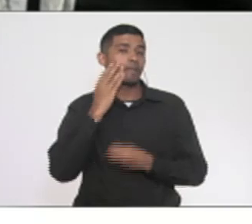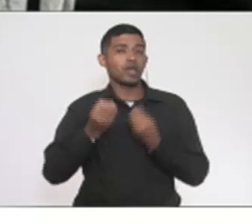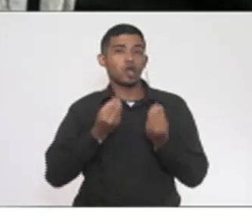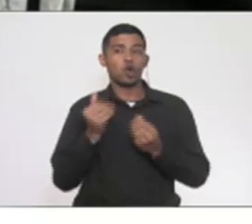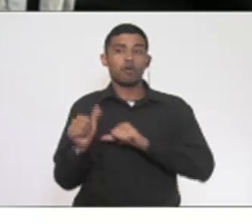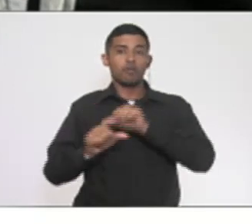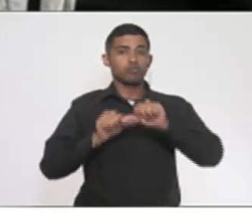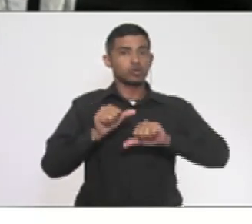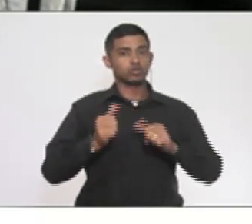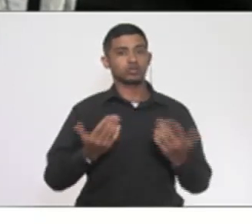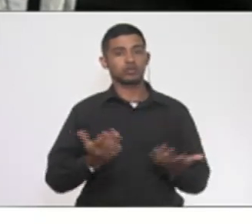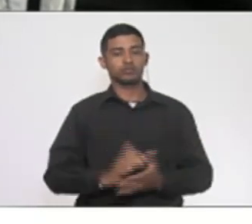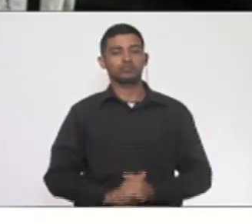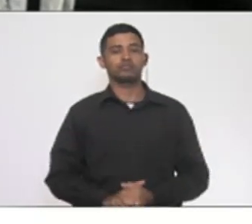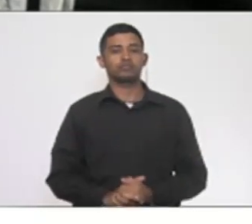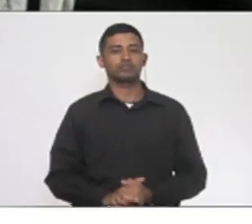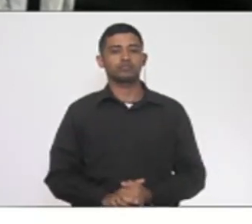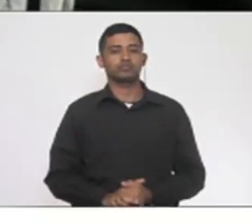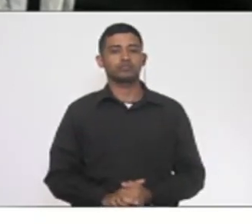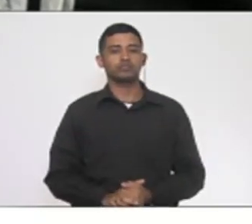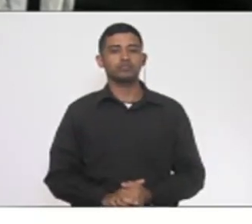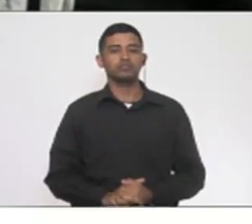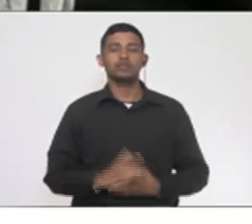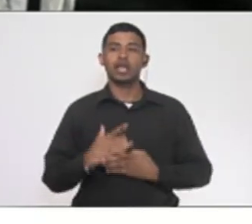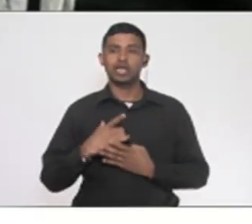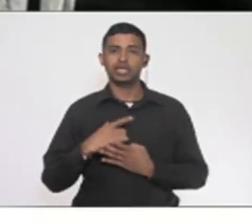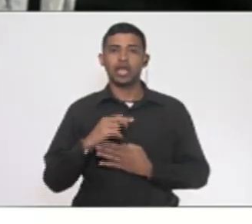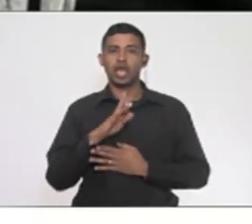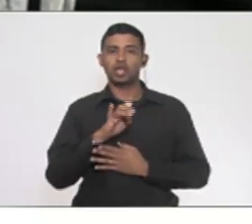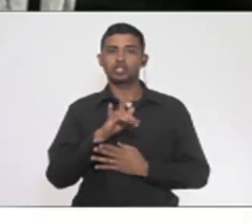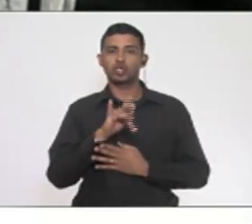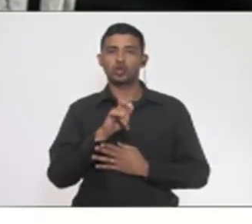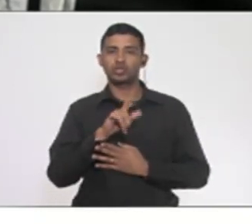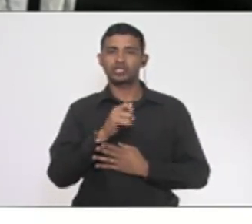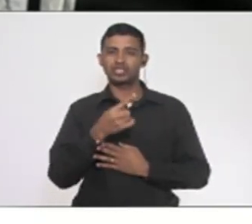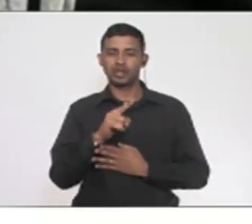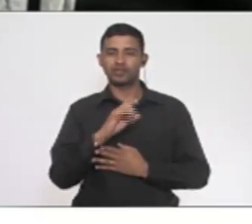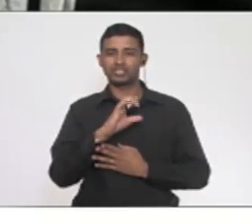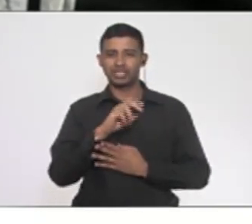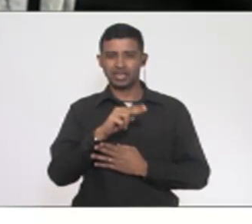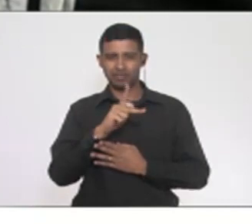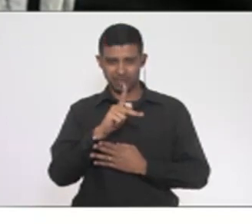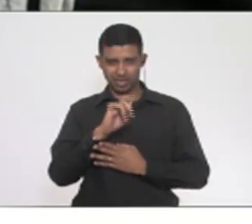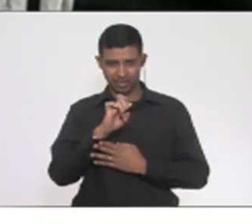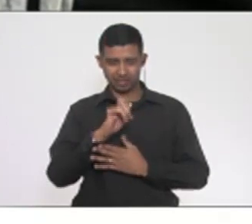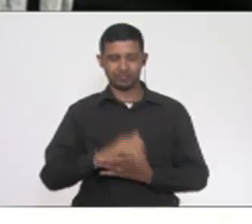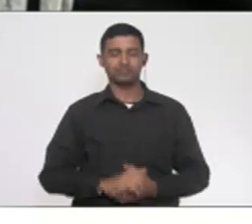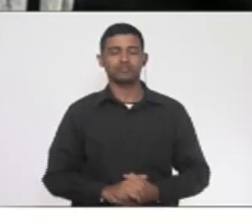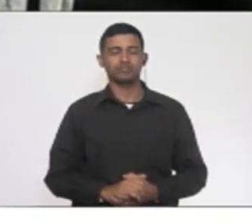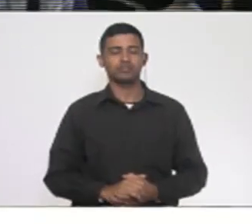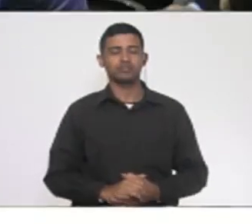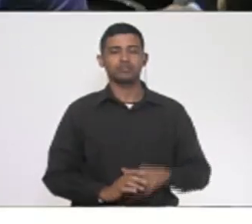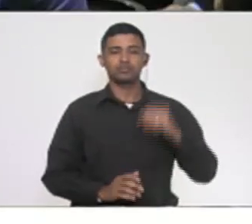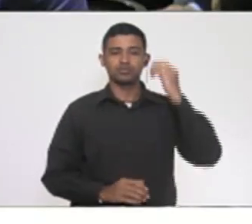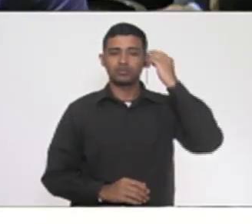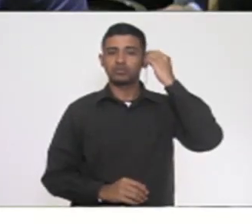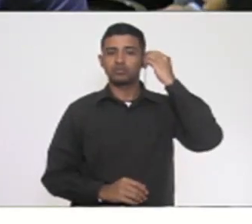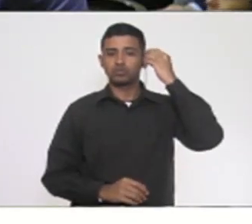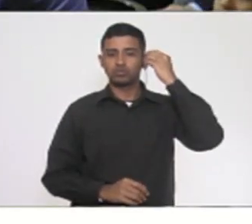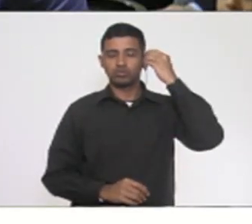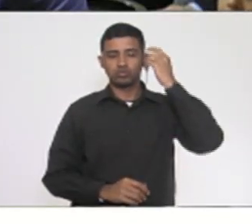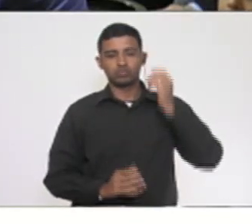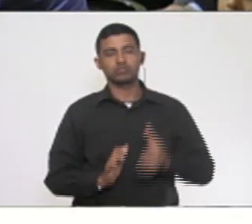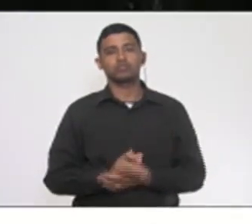escalonamento, tal qual está estabelecido na resolução do CNPE. Começar satisfeito. Eu